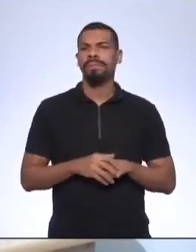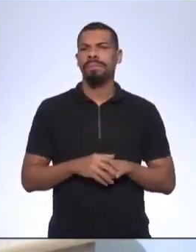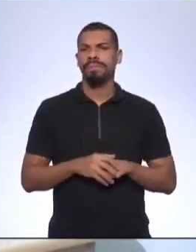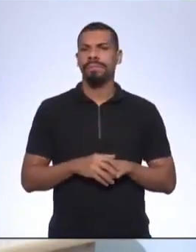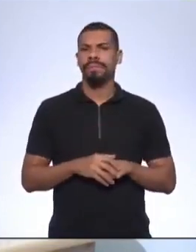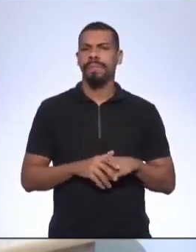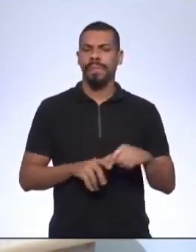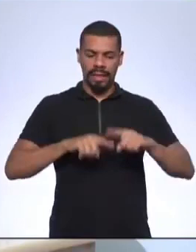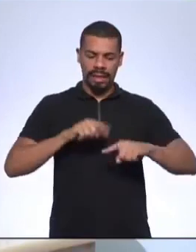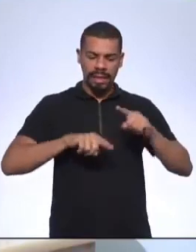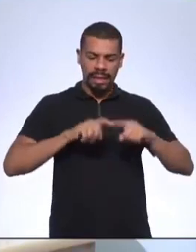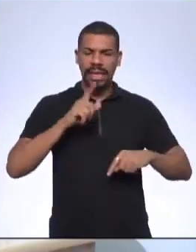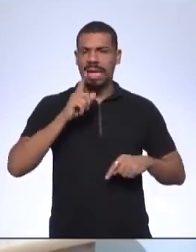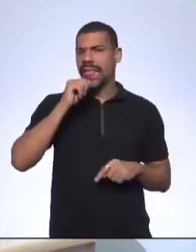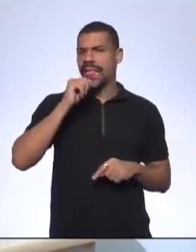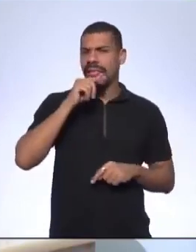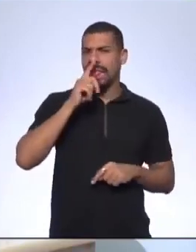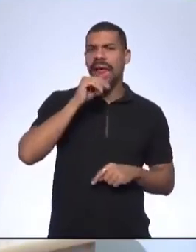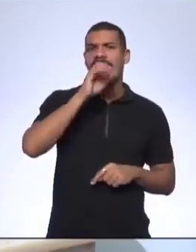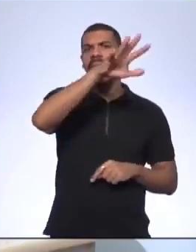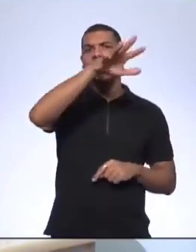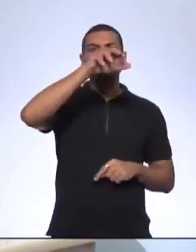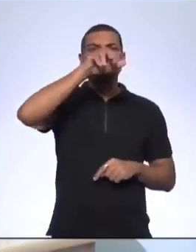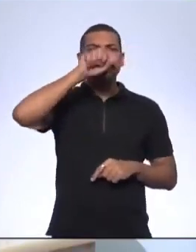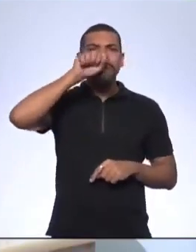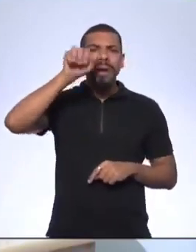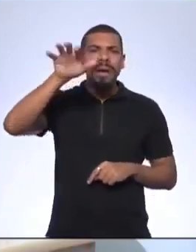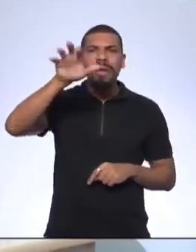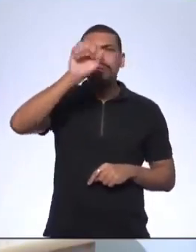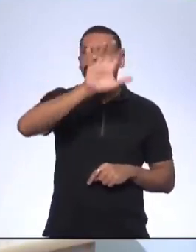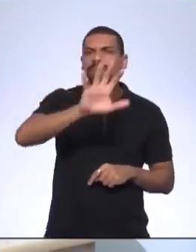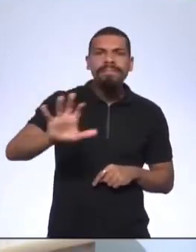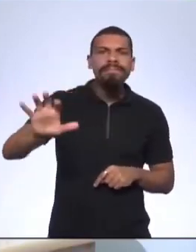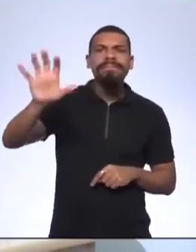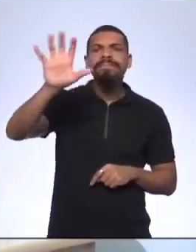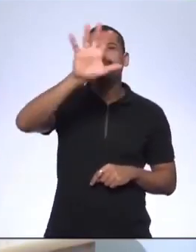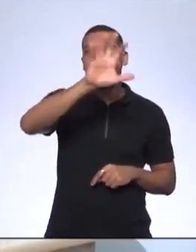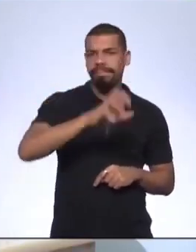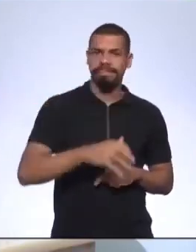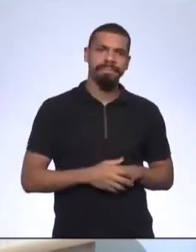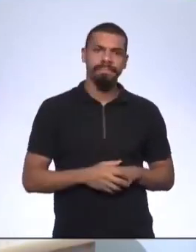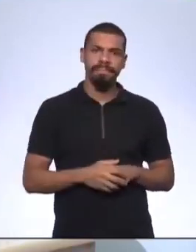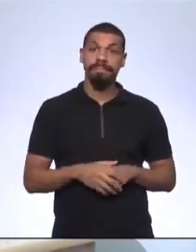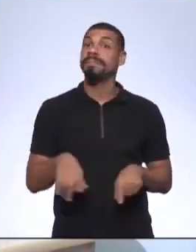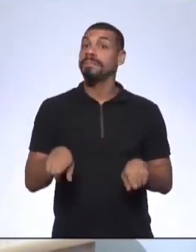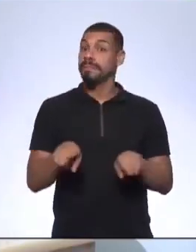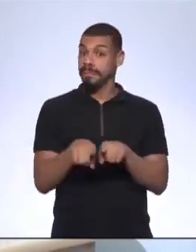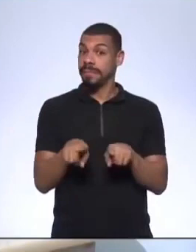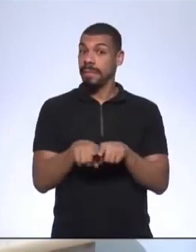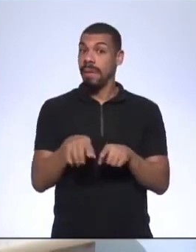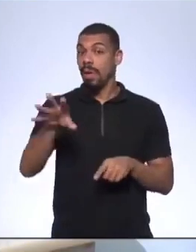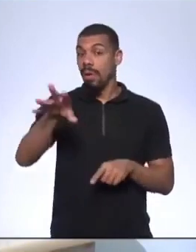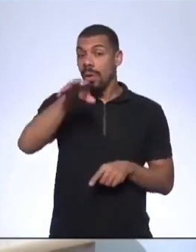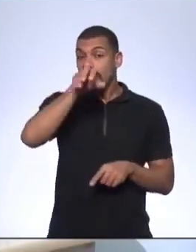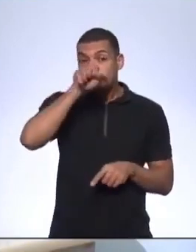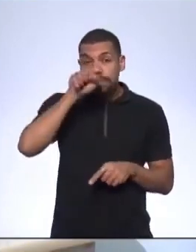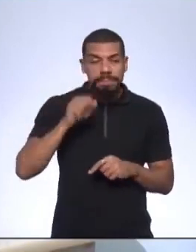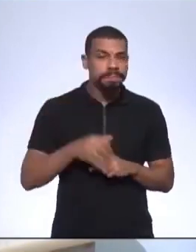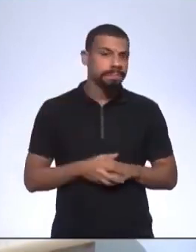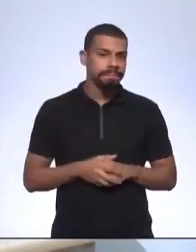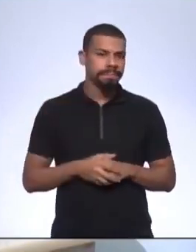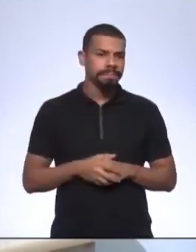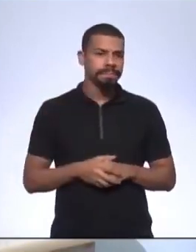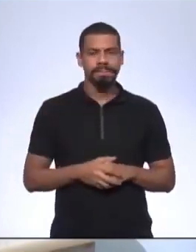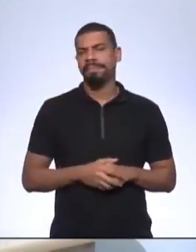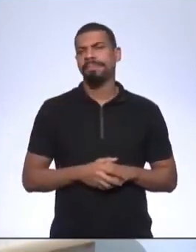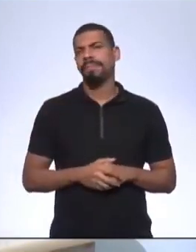matéria, na água, no ar e etc., também pode se propagar no vácuo. Tá legal? Só diferenciando aí para a gente